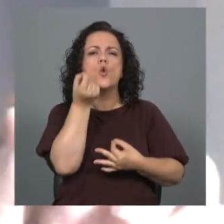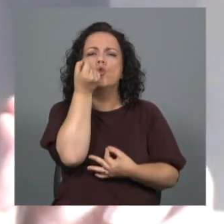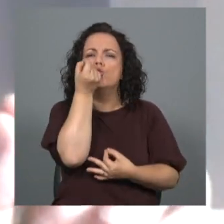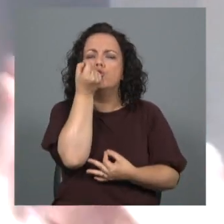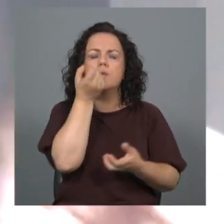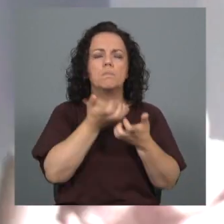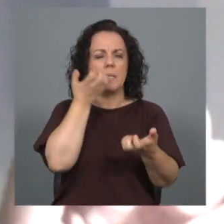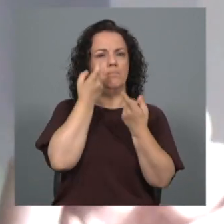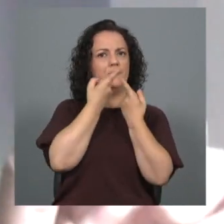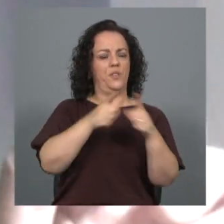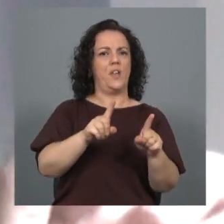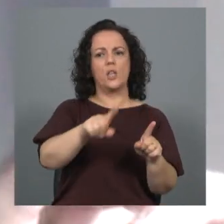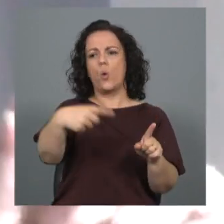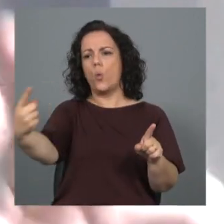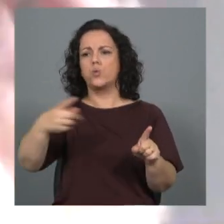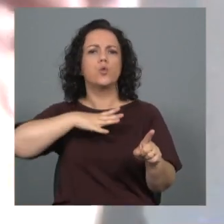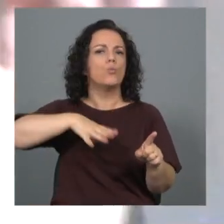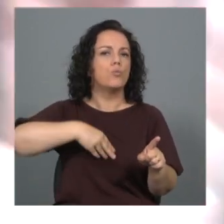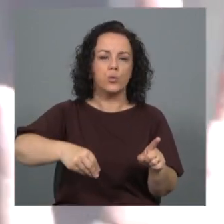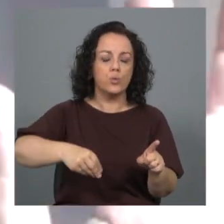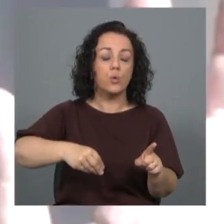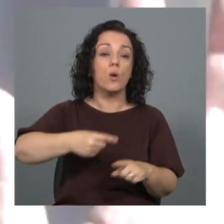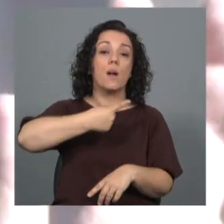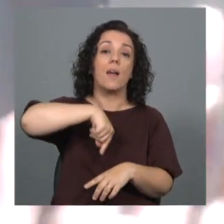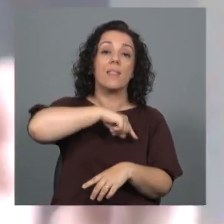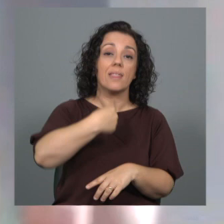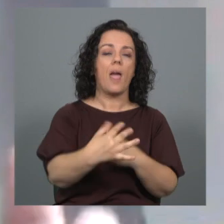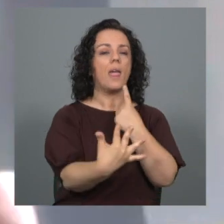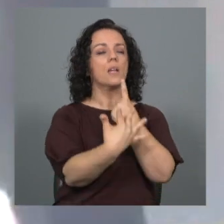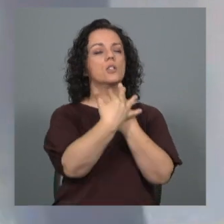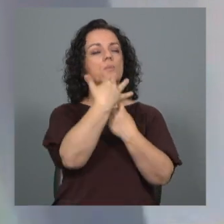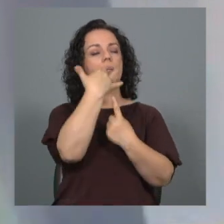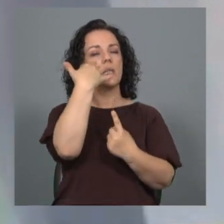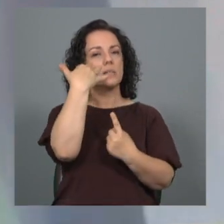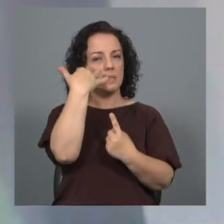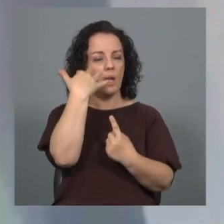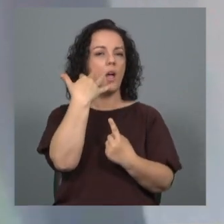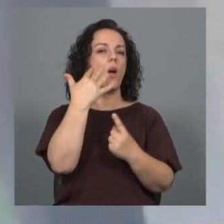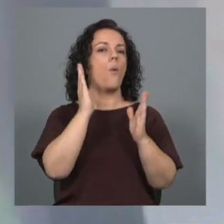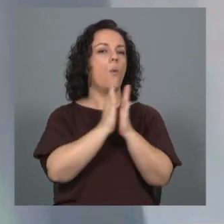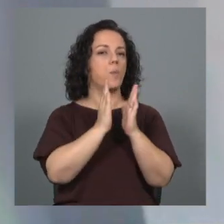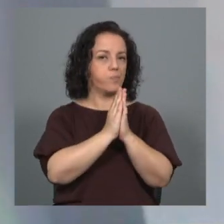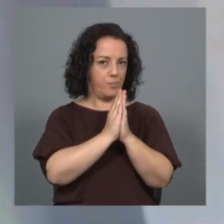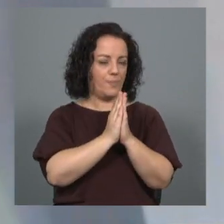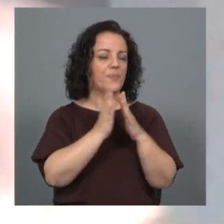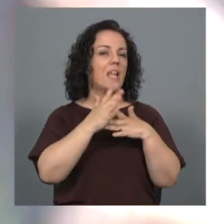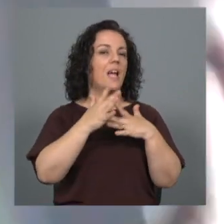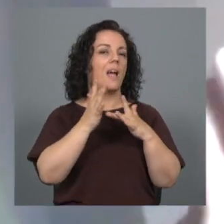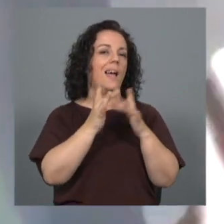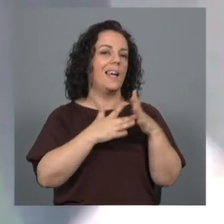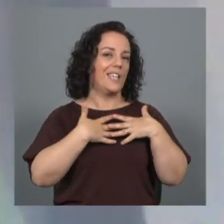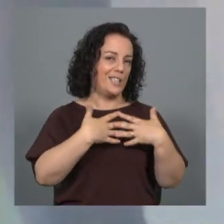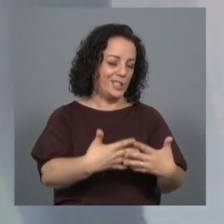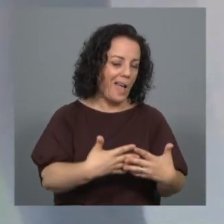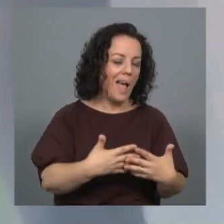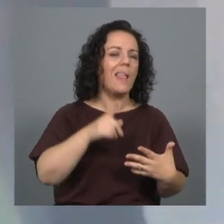qualquer outra, mesmo a nível mundial. É que tem uma inspiração cristã e faz trabalho prático no terreno, ou seja, não se fica apenas pela